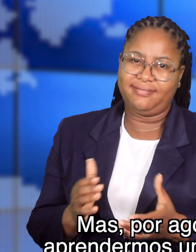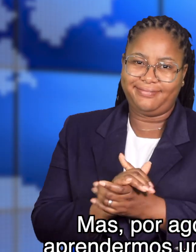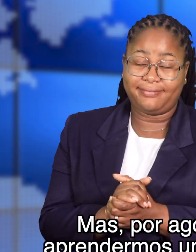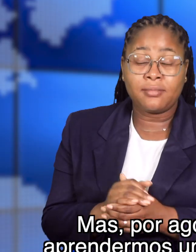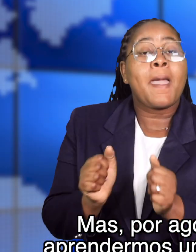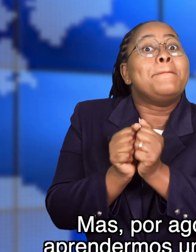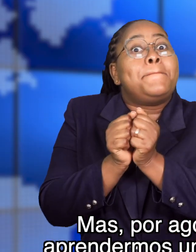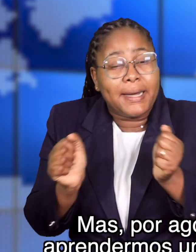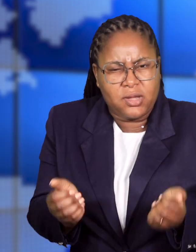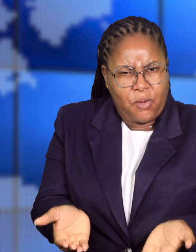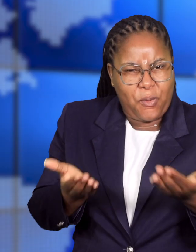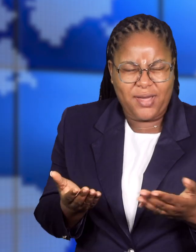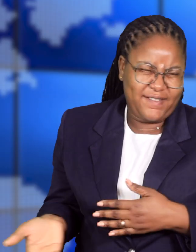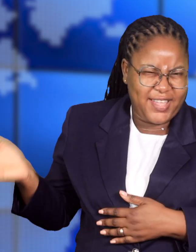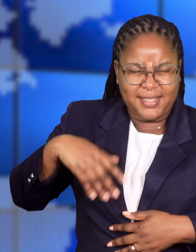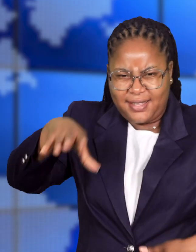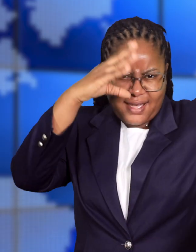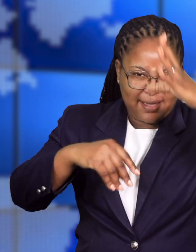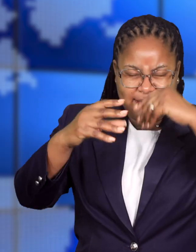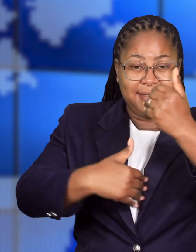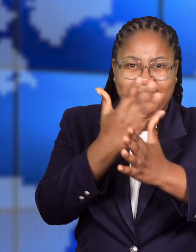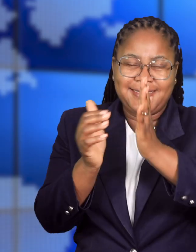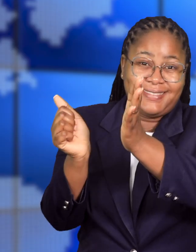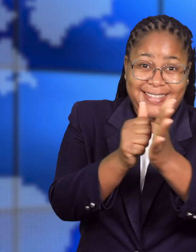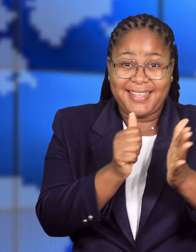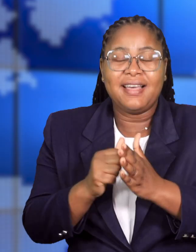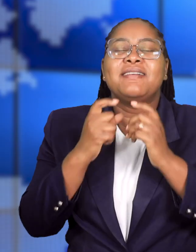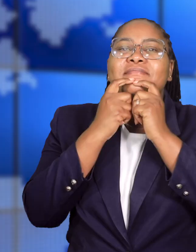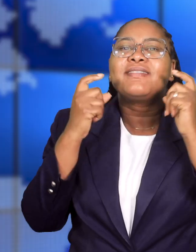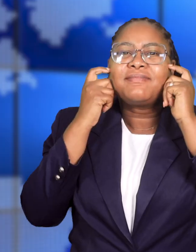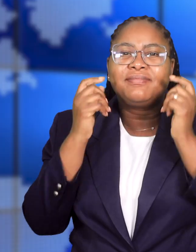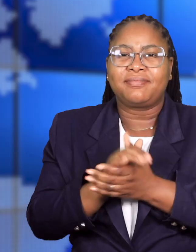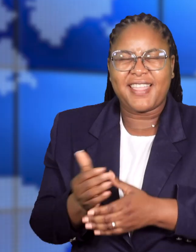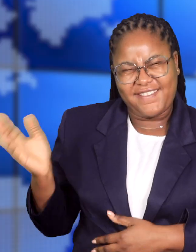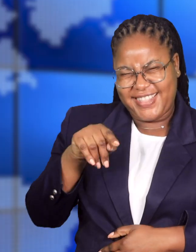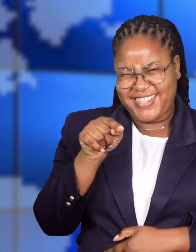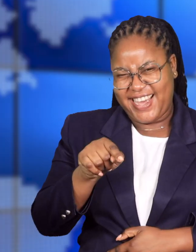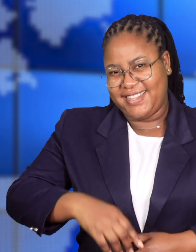que tal aprendermos um pouco sobre língua de sinais de Moçambique? Vamos a isso!